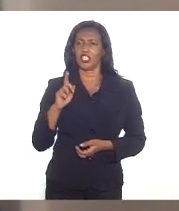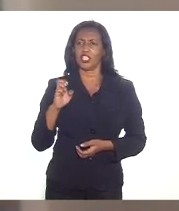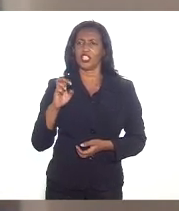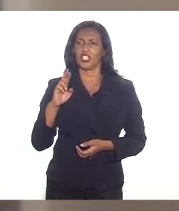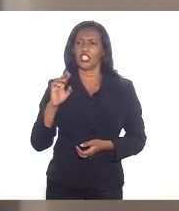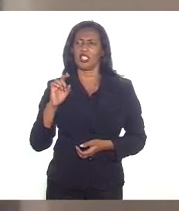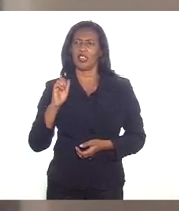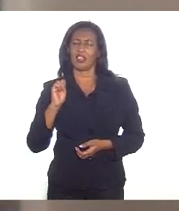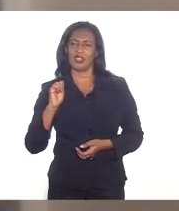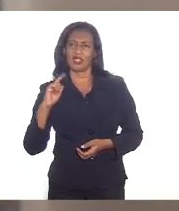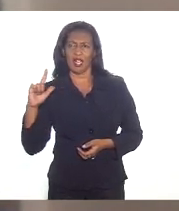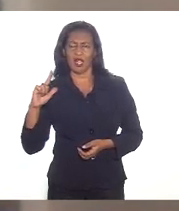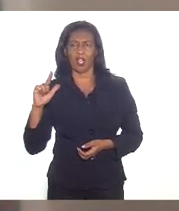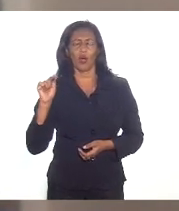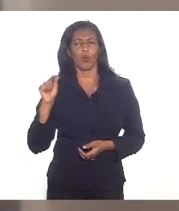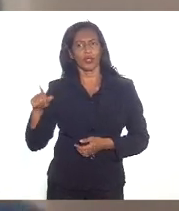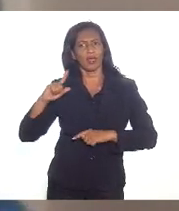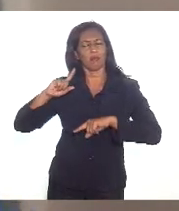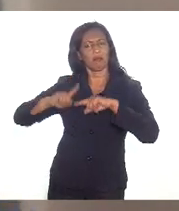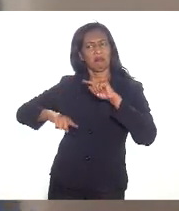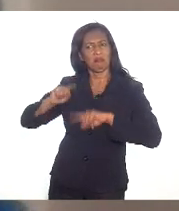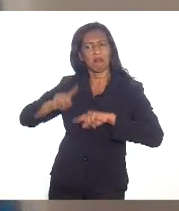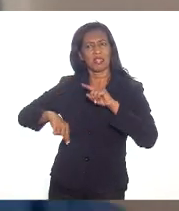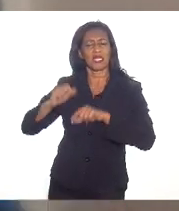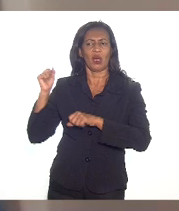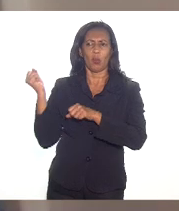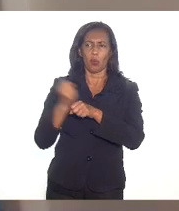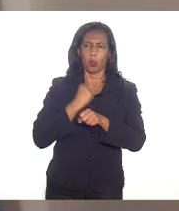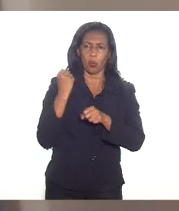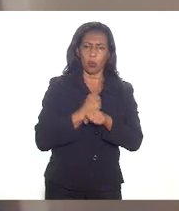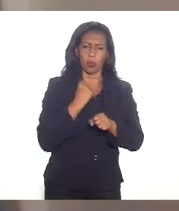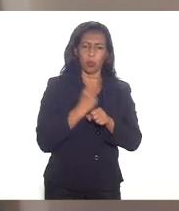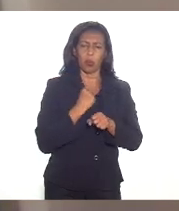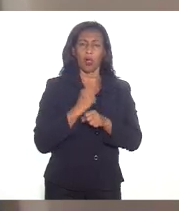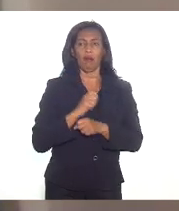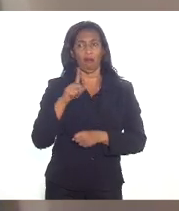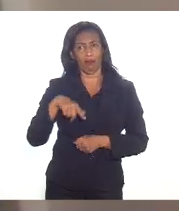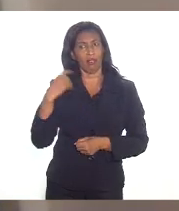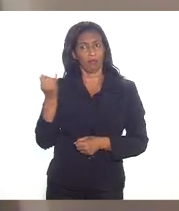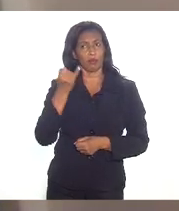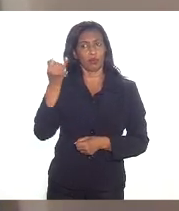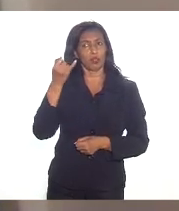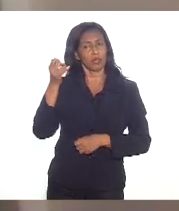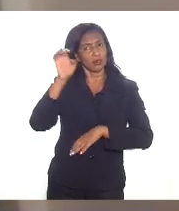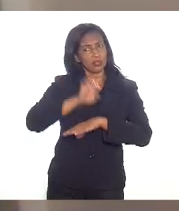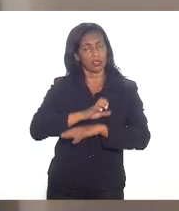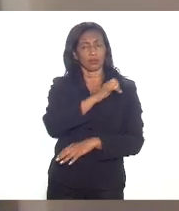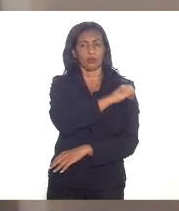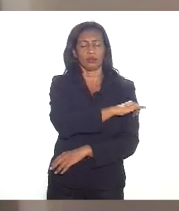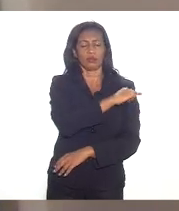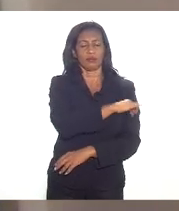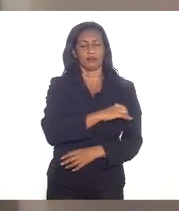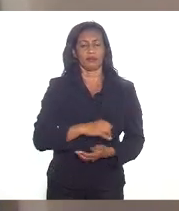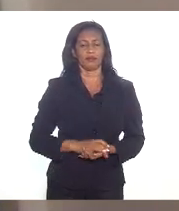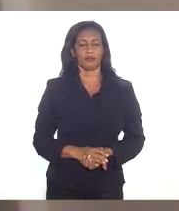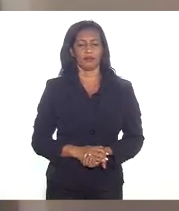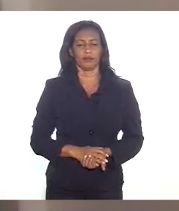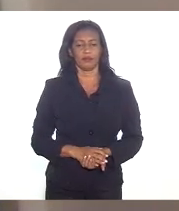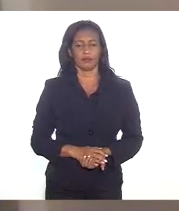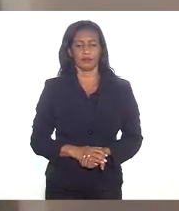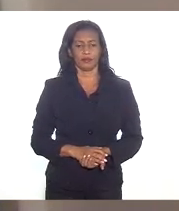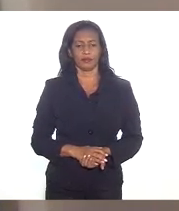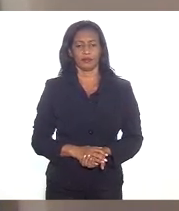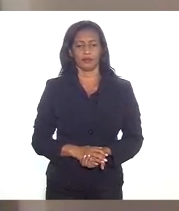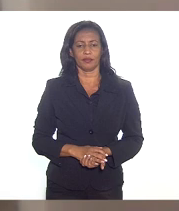trabalha com materiais para a construção civil, também é uma coisa importante do Estado do Rio de Janeiro. Pode ir.